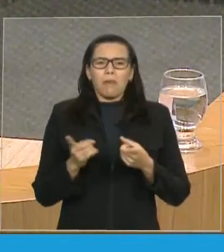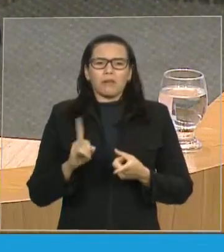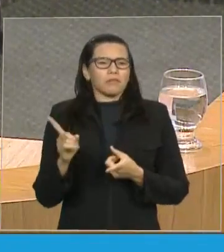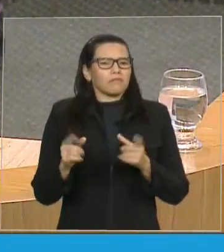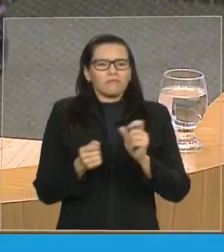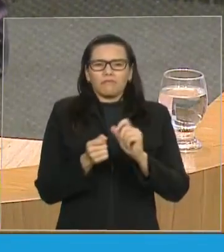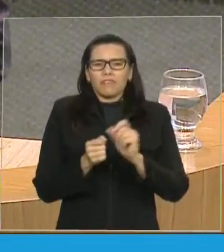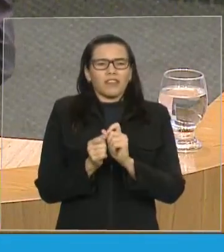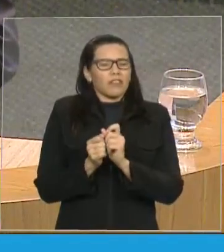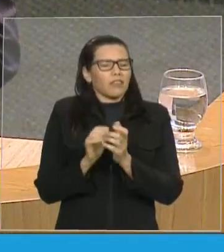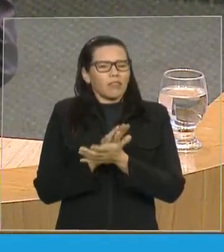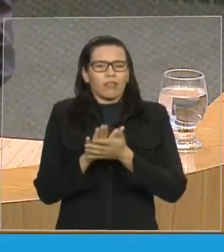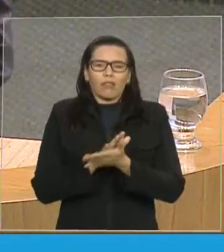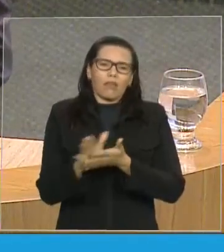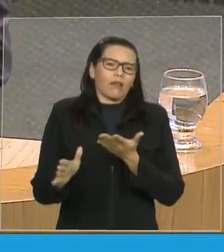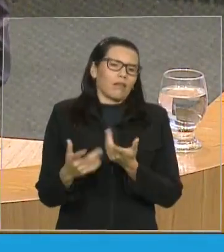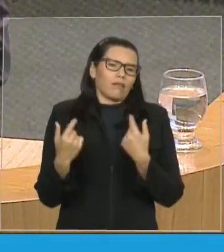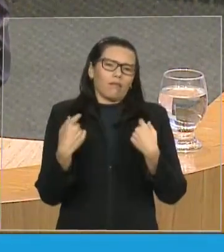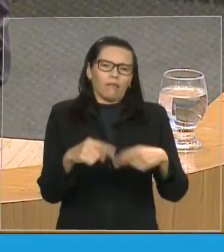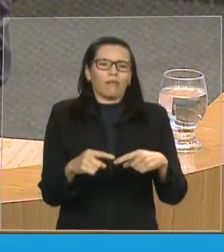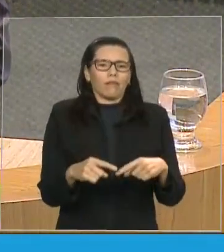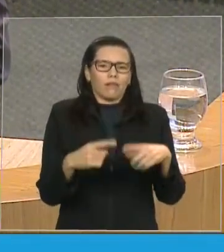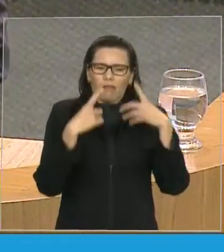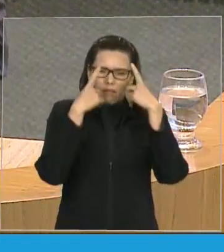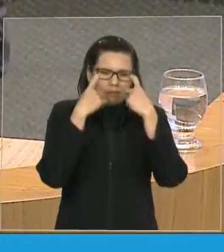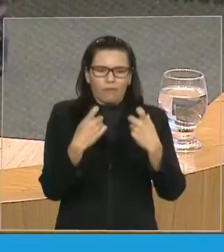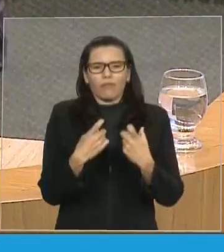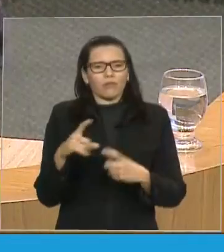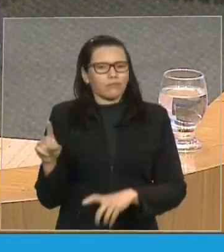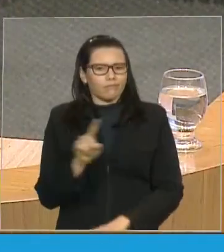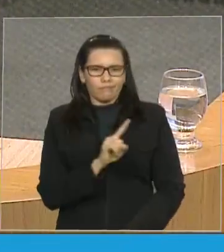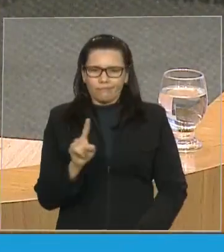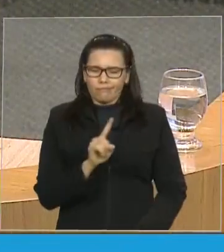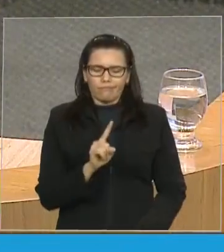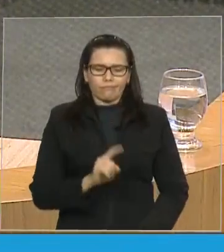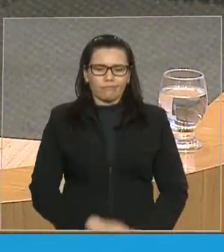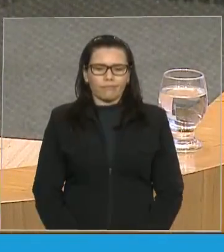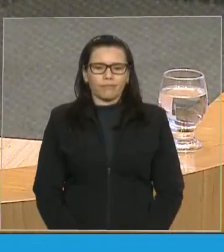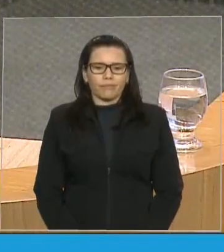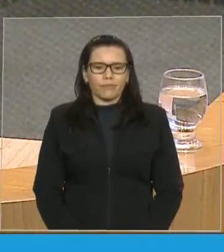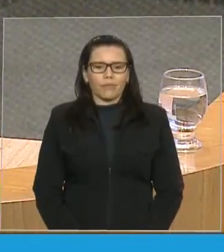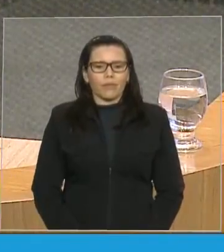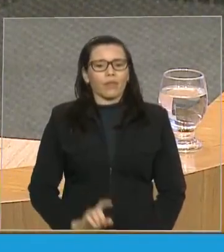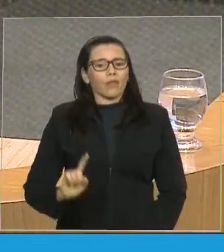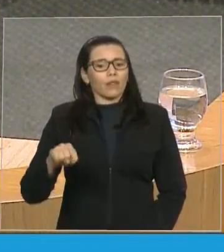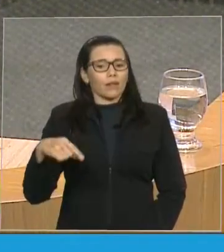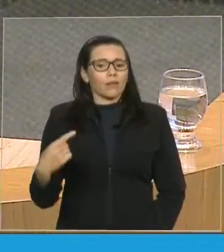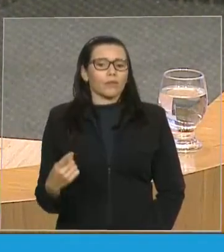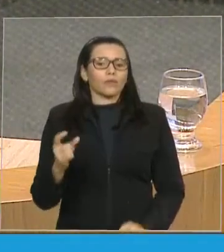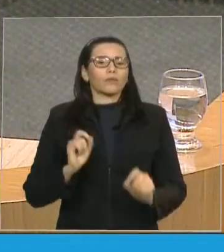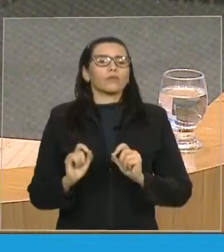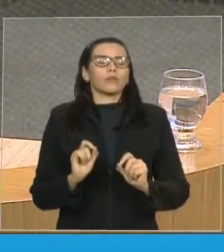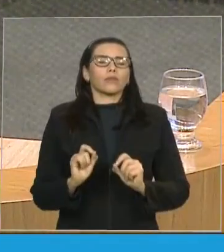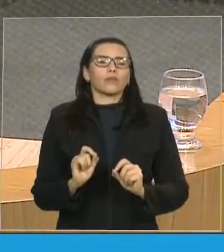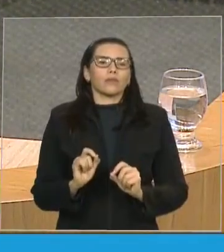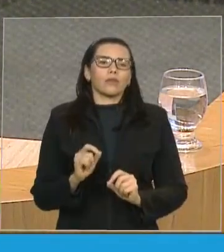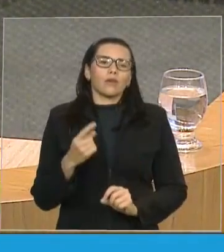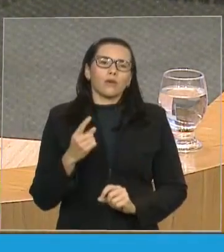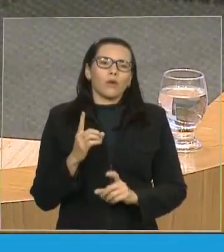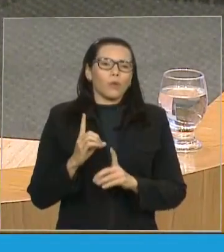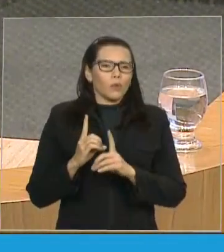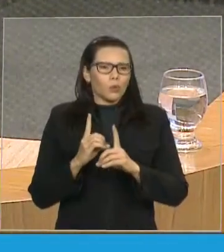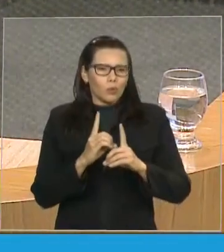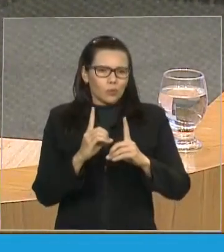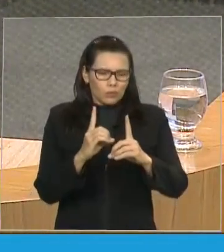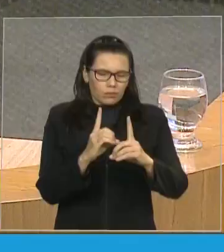Quando dá notícia da sua prisão, um dos seus discípulos, logo aquele que ele deixaria como liderança, reage